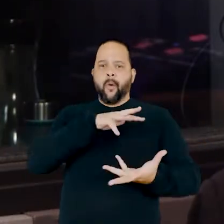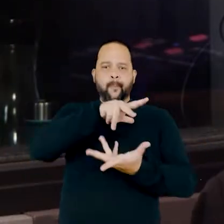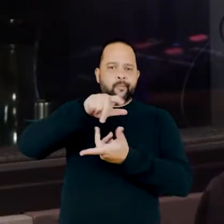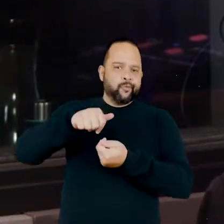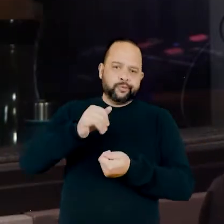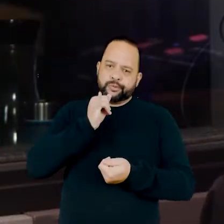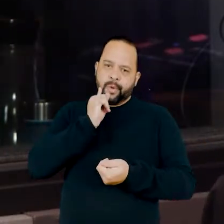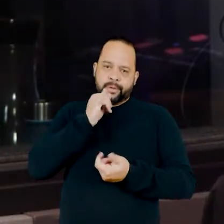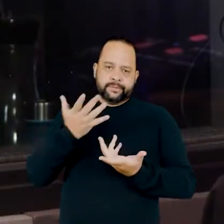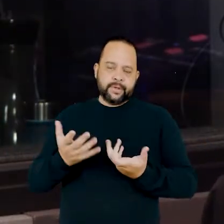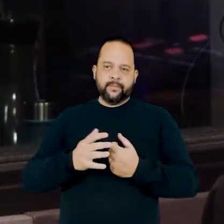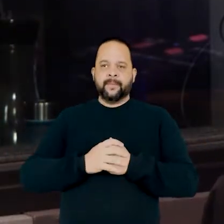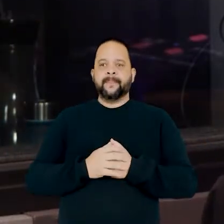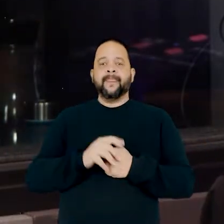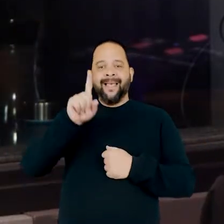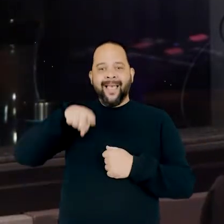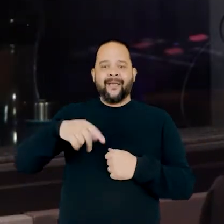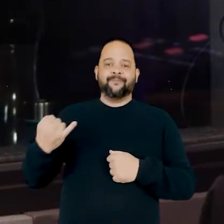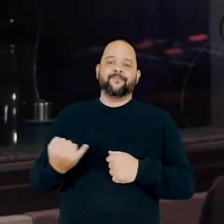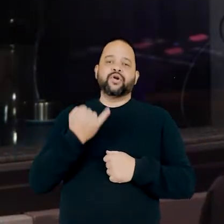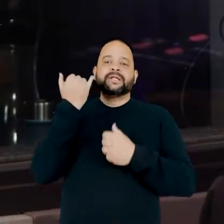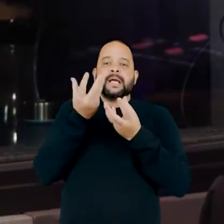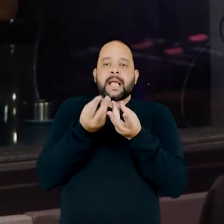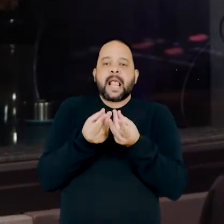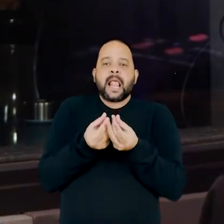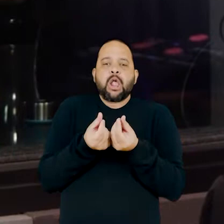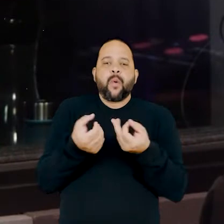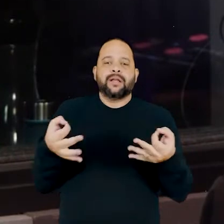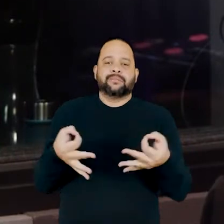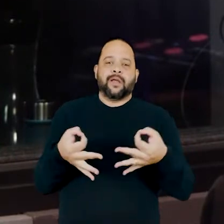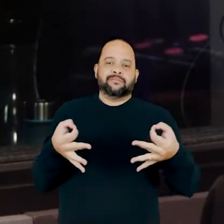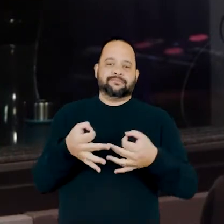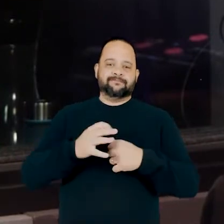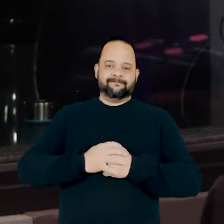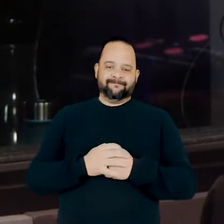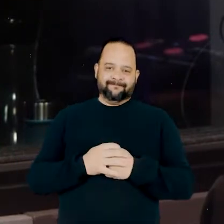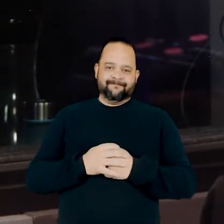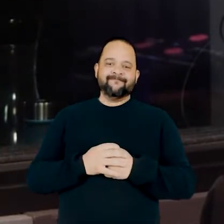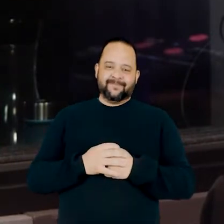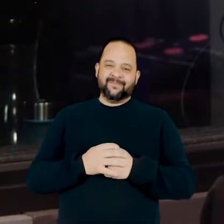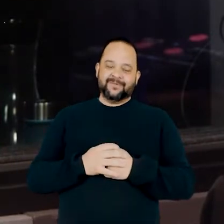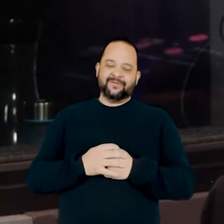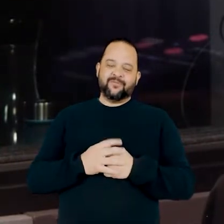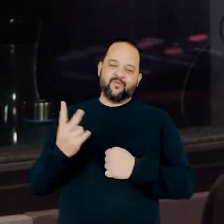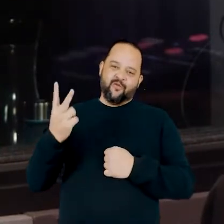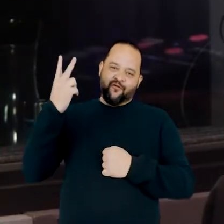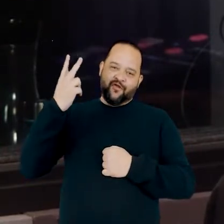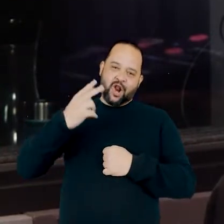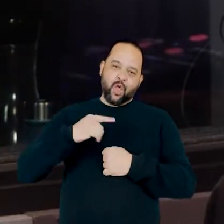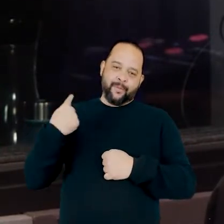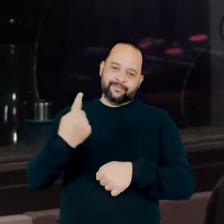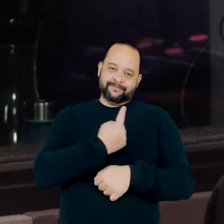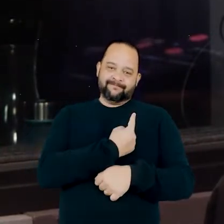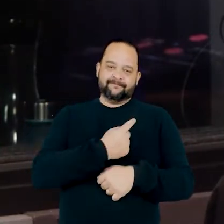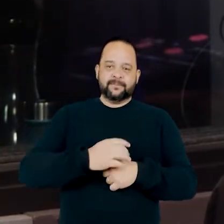global, né? É importante, né? É algo muito valioso. Sim.